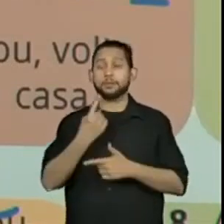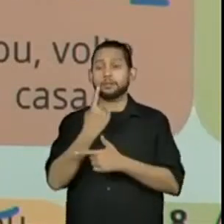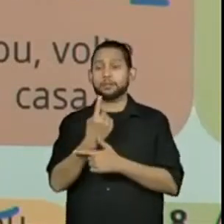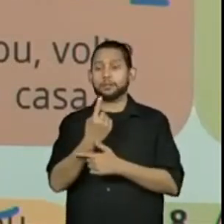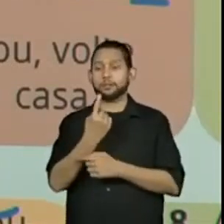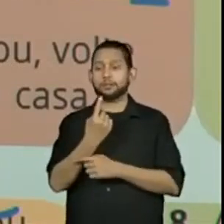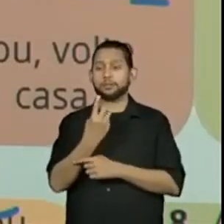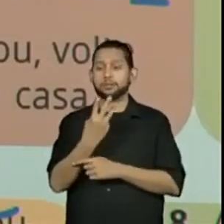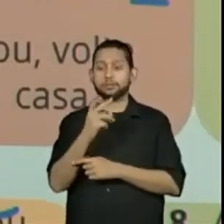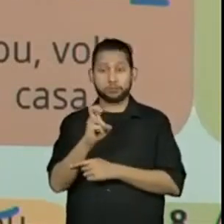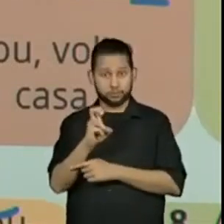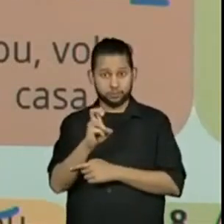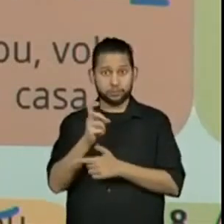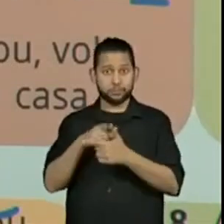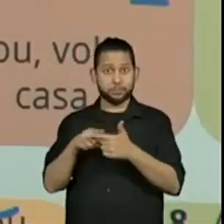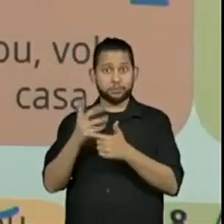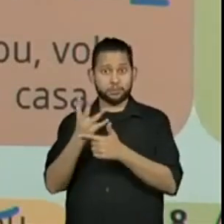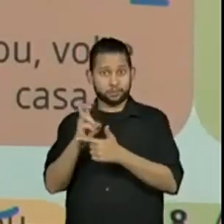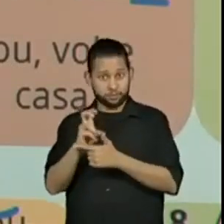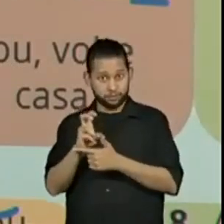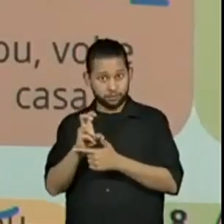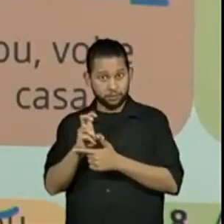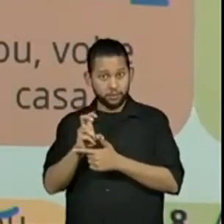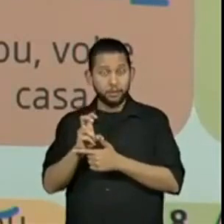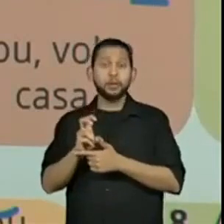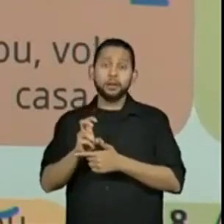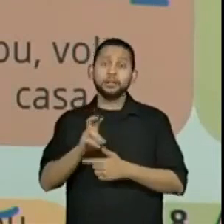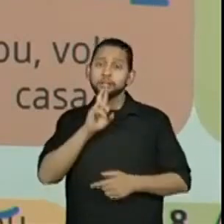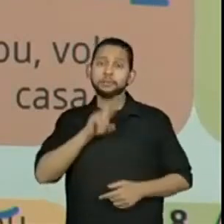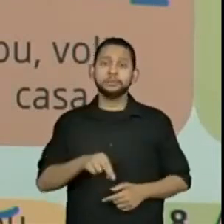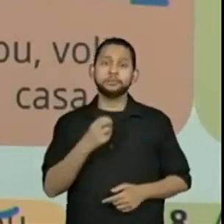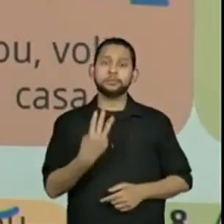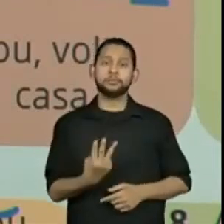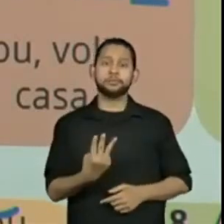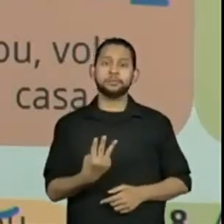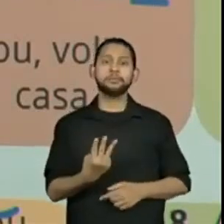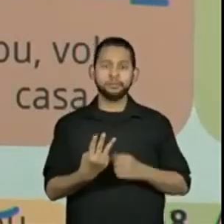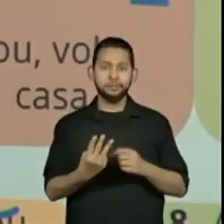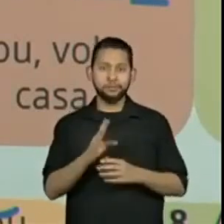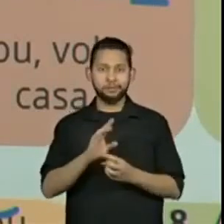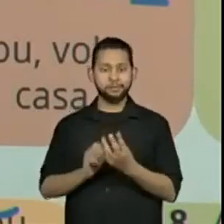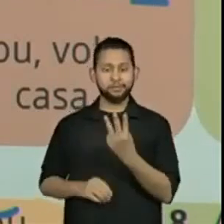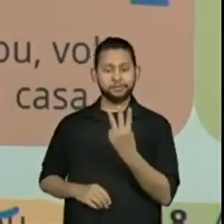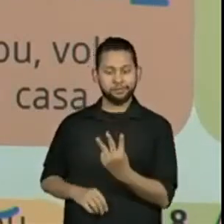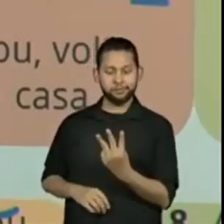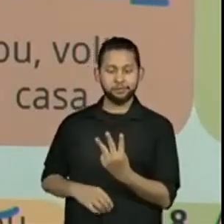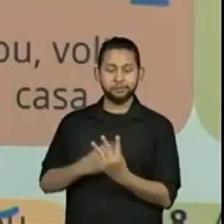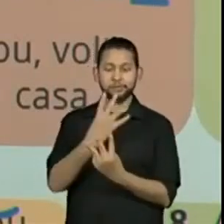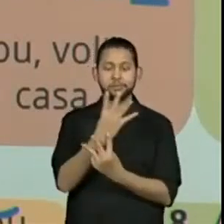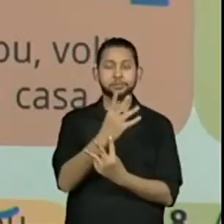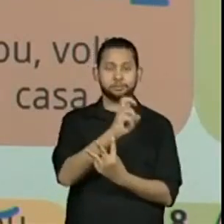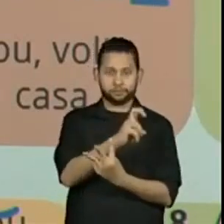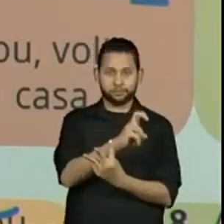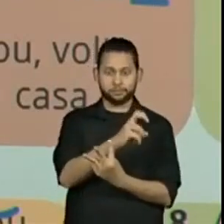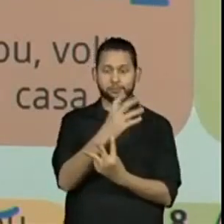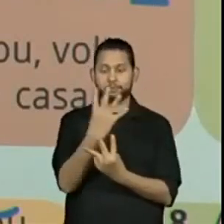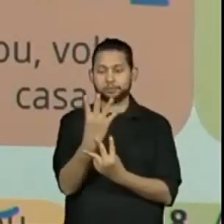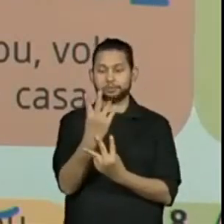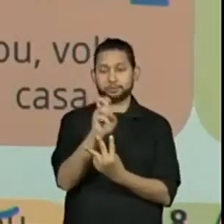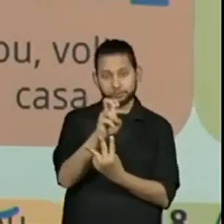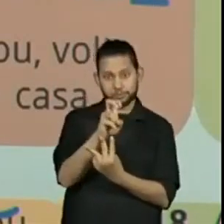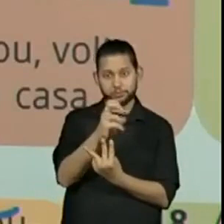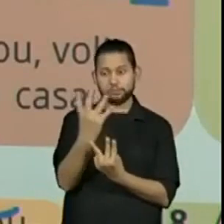dividir por 45, eu chego na resposta de 3. Portanto, 45 vezes